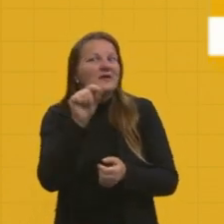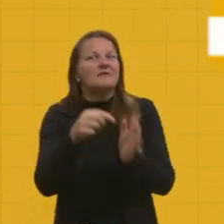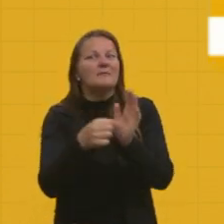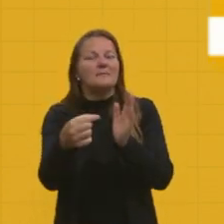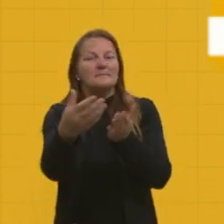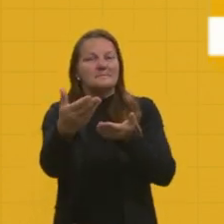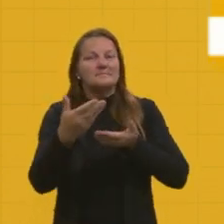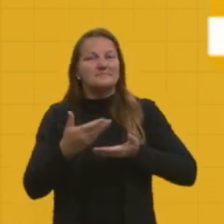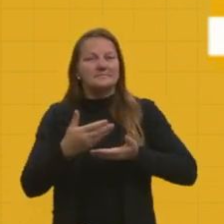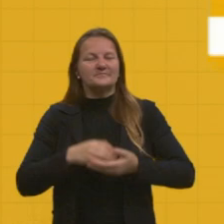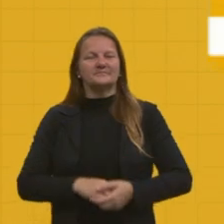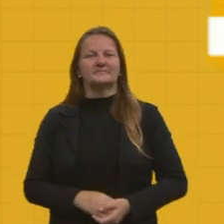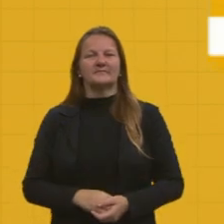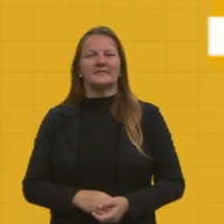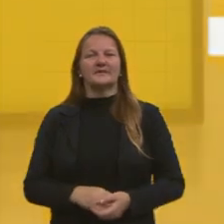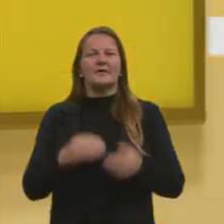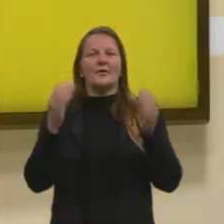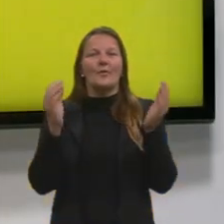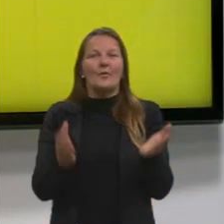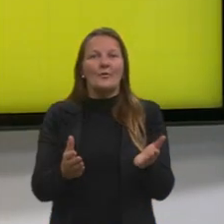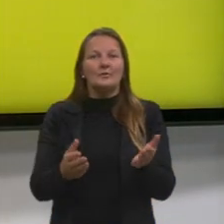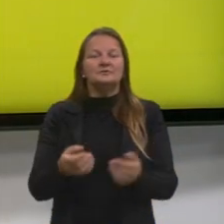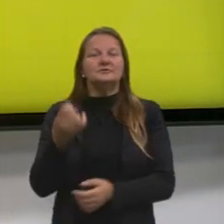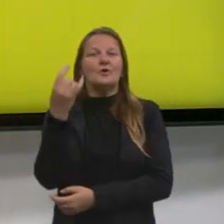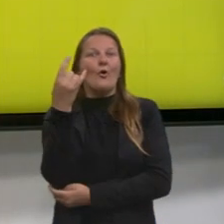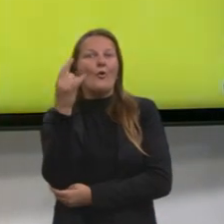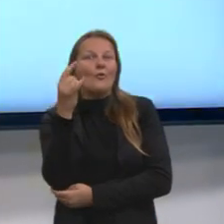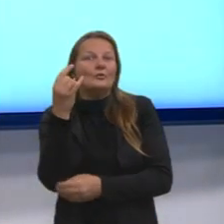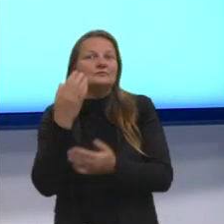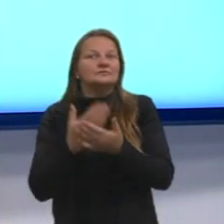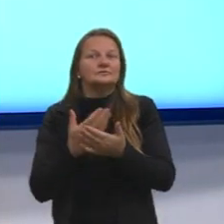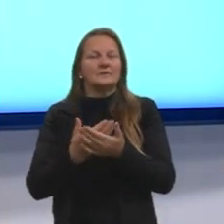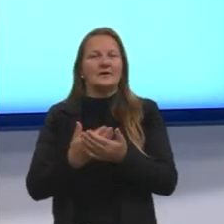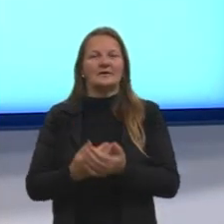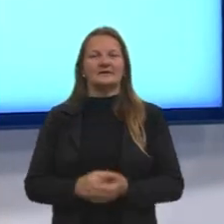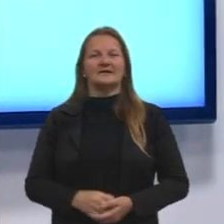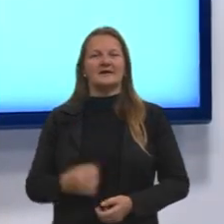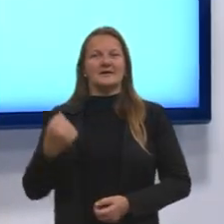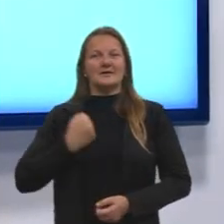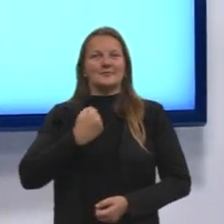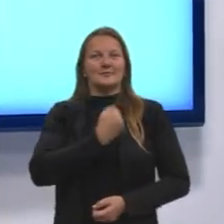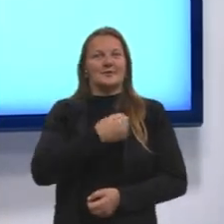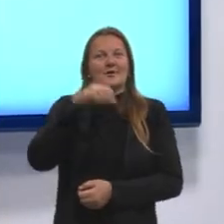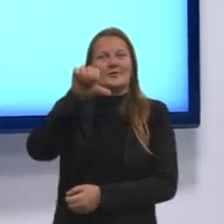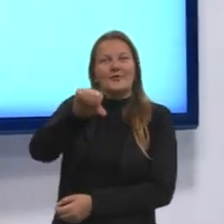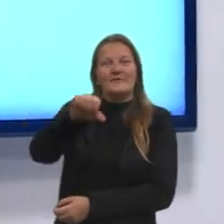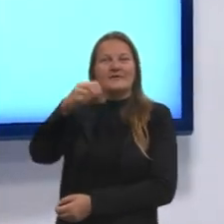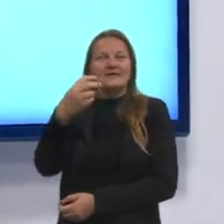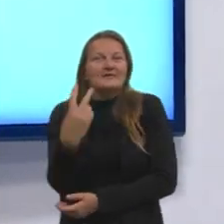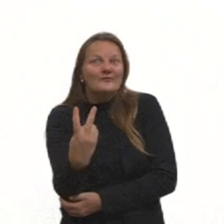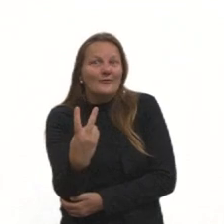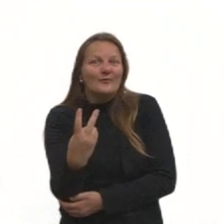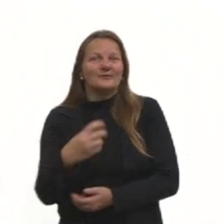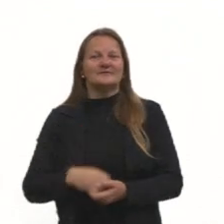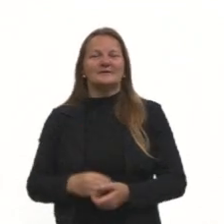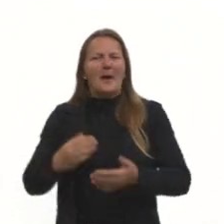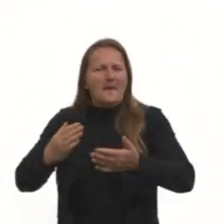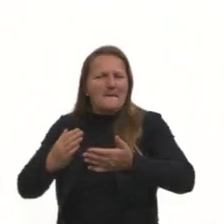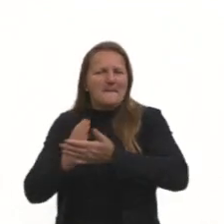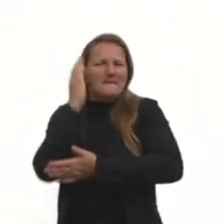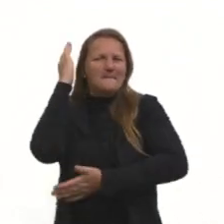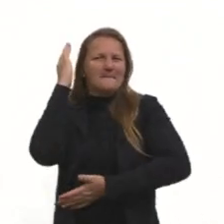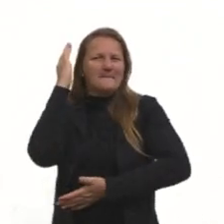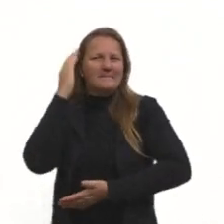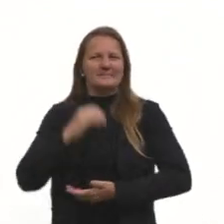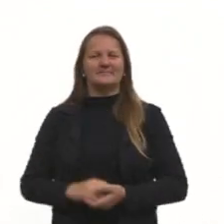feedback nós vamos então gente para nossa última aula né nossa aula de número 92 partiu passar